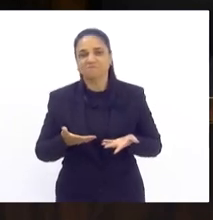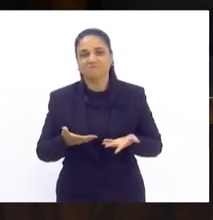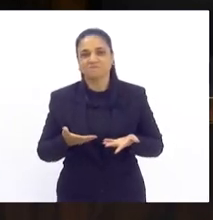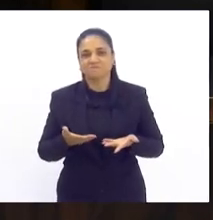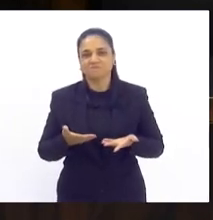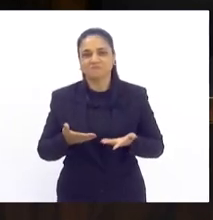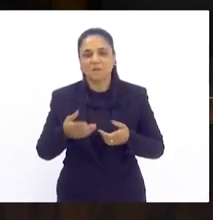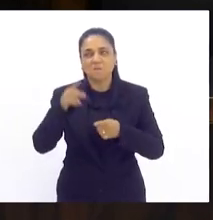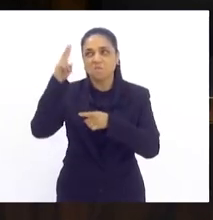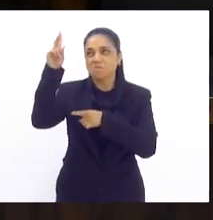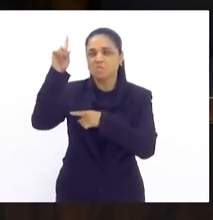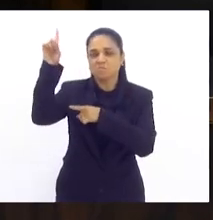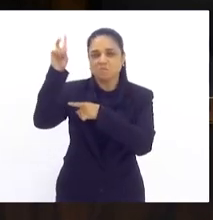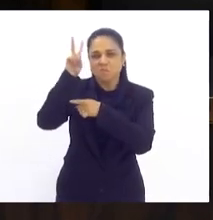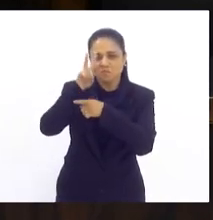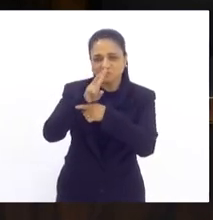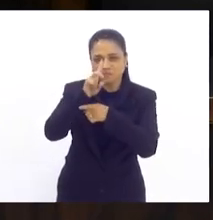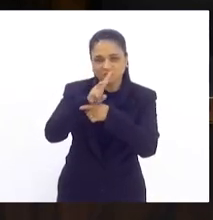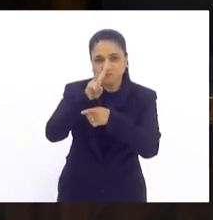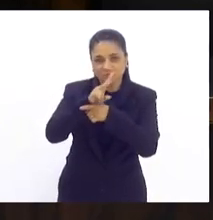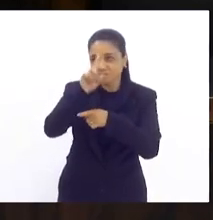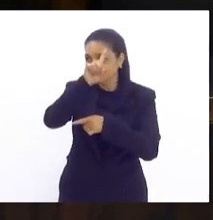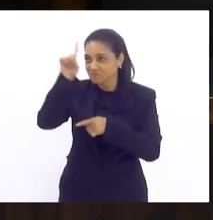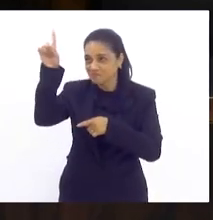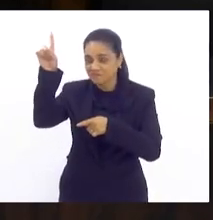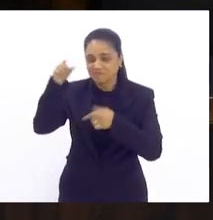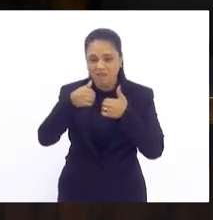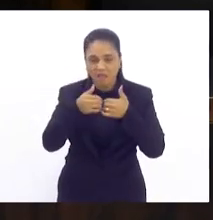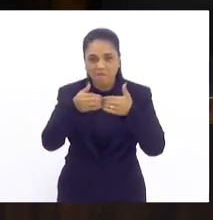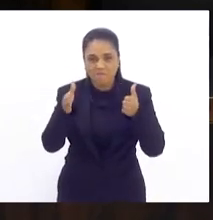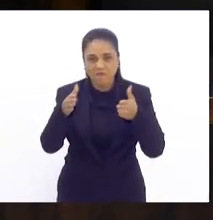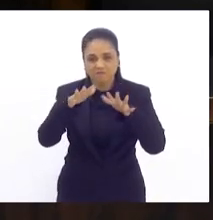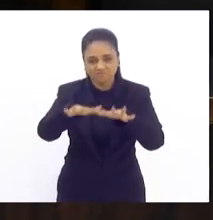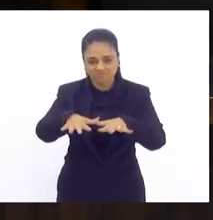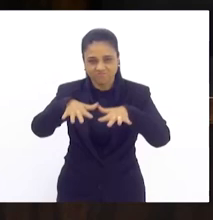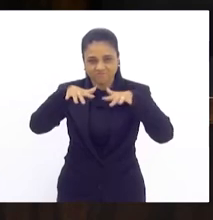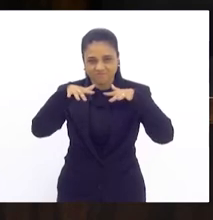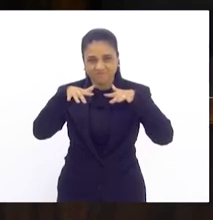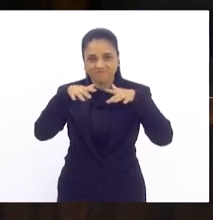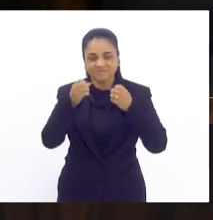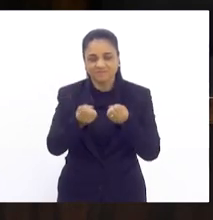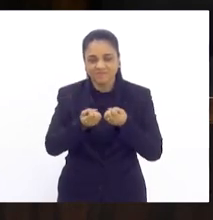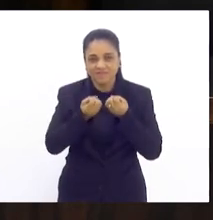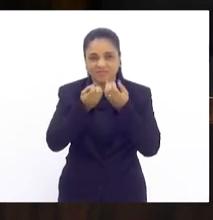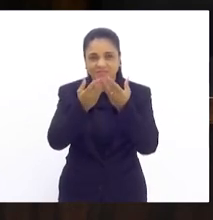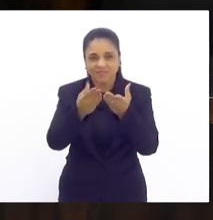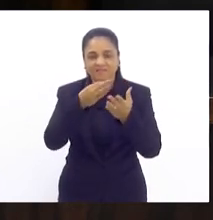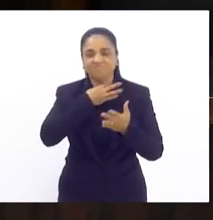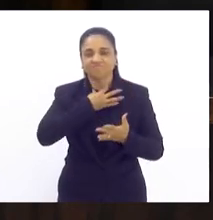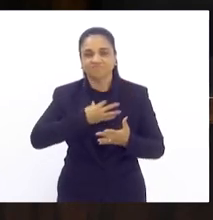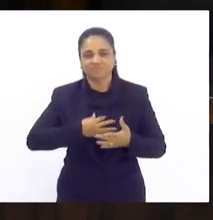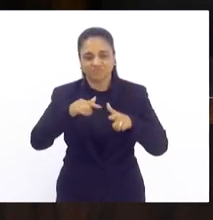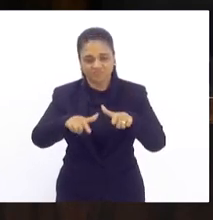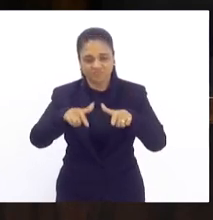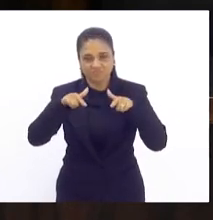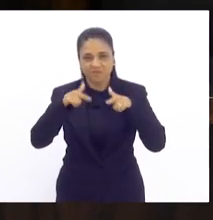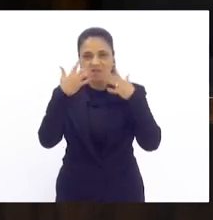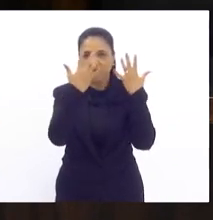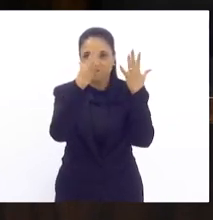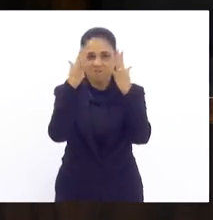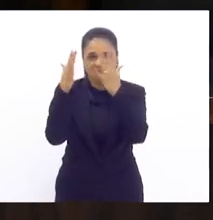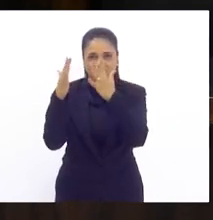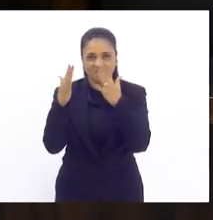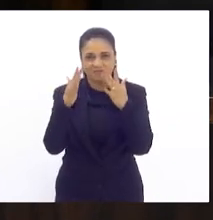a proteção de Deus, declaro aberto a sessão solene de entrega de moções e aplausos